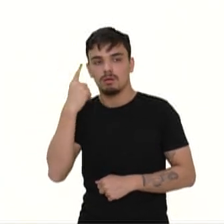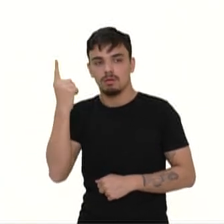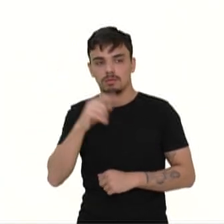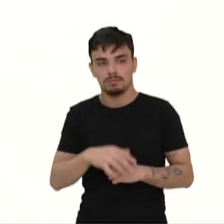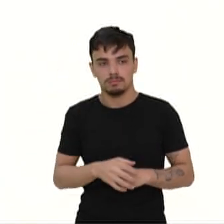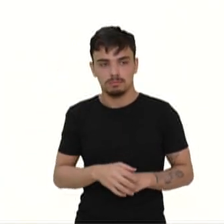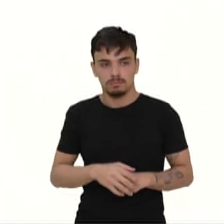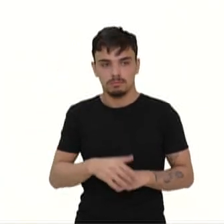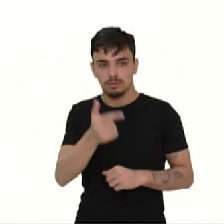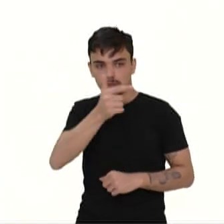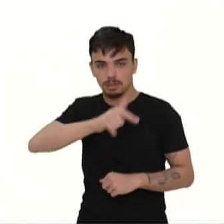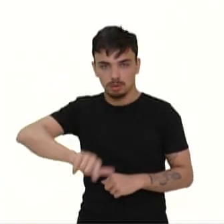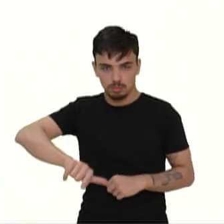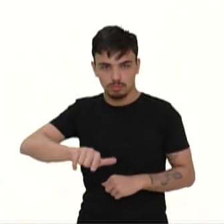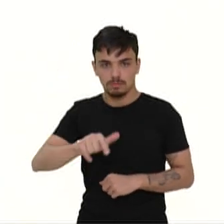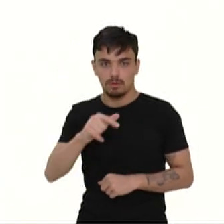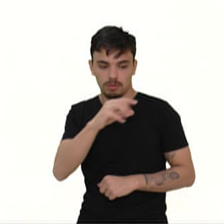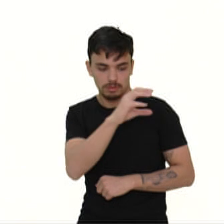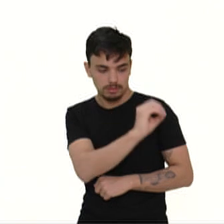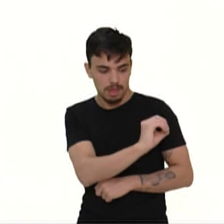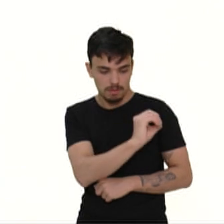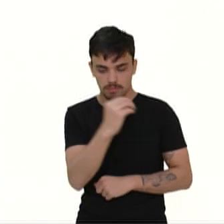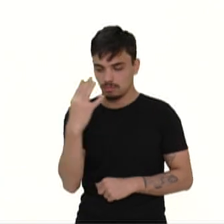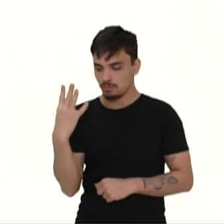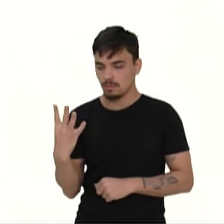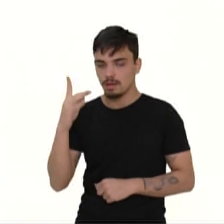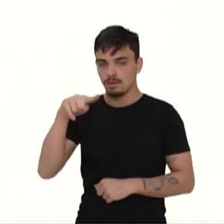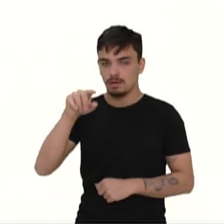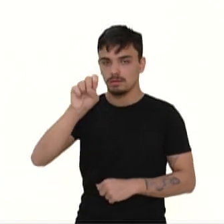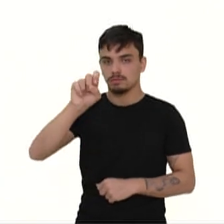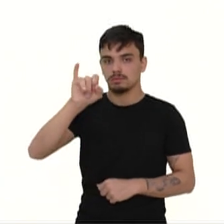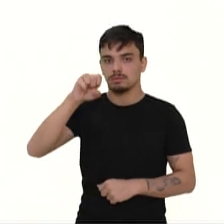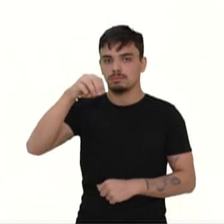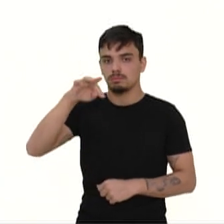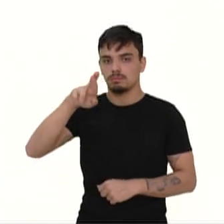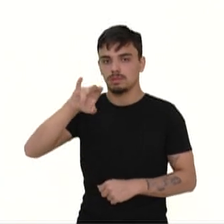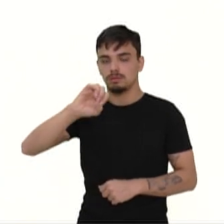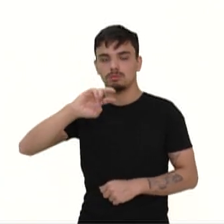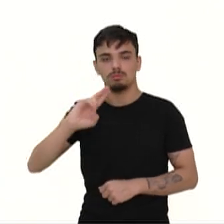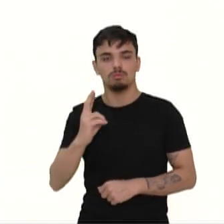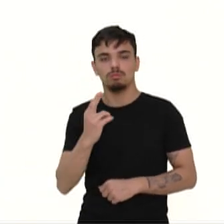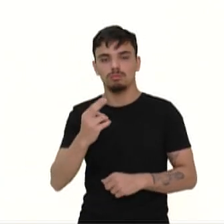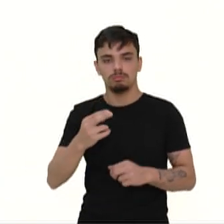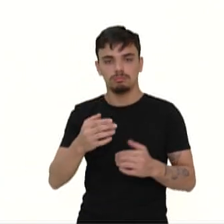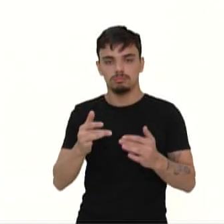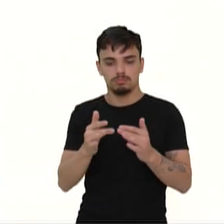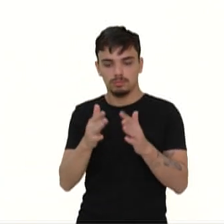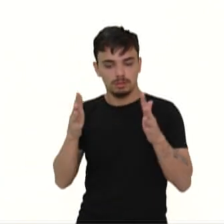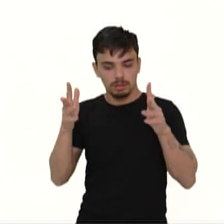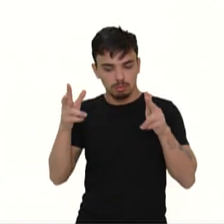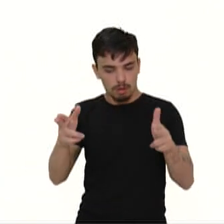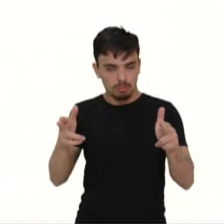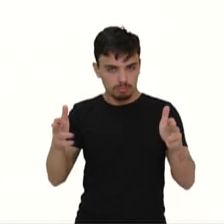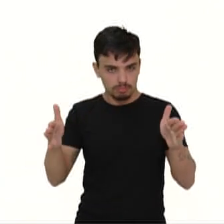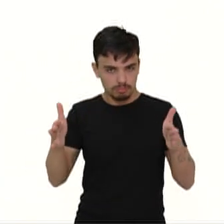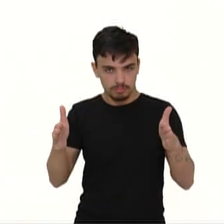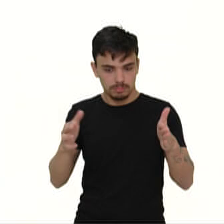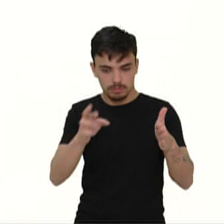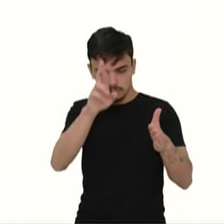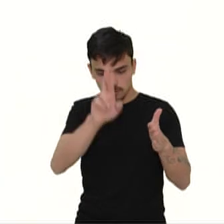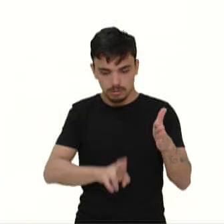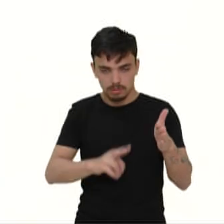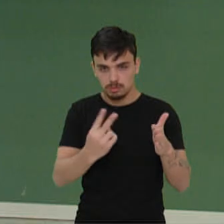e o 4. Então eu digo que o 0 e o 4 são simétricos ou são opostos em relação ao 2. Tá ok?